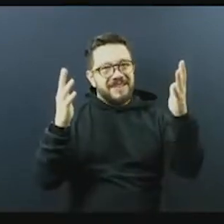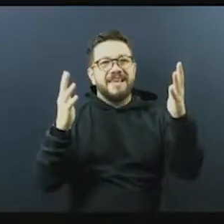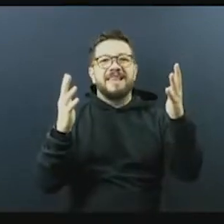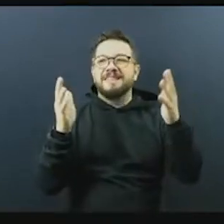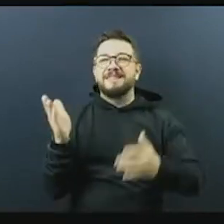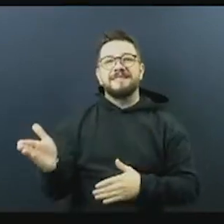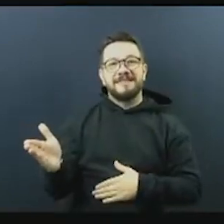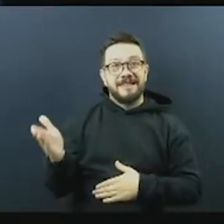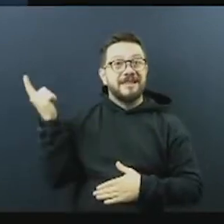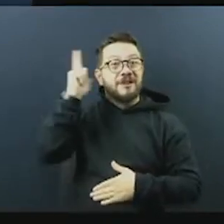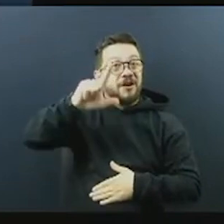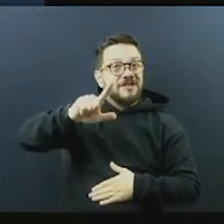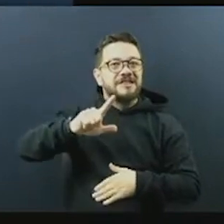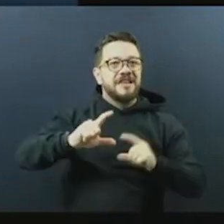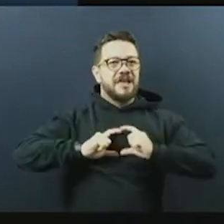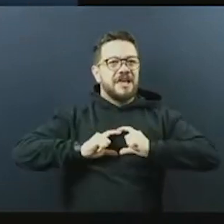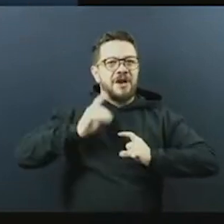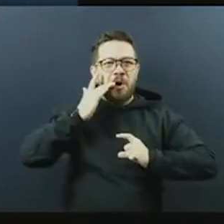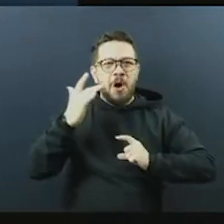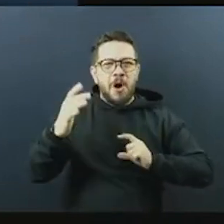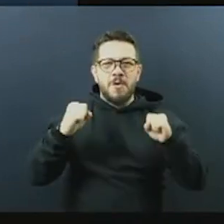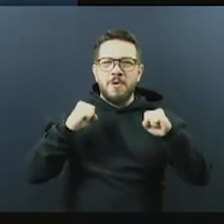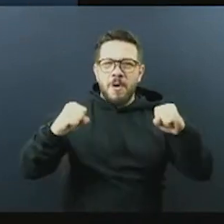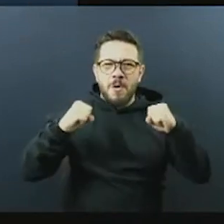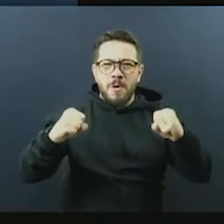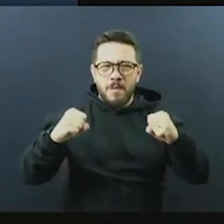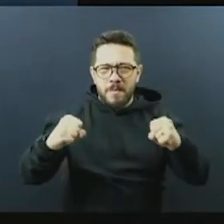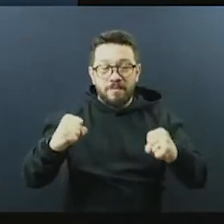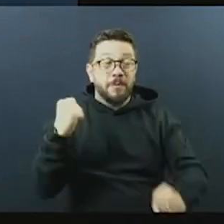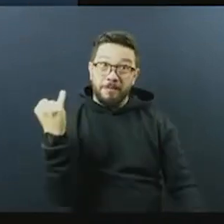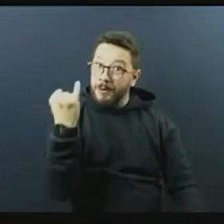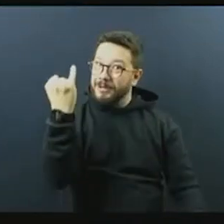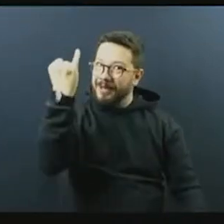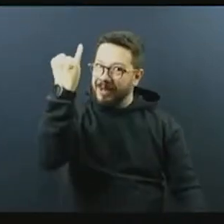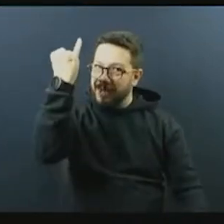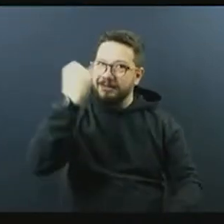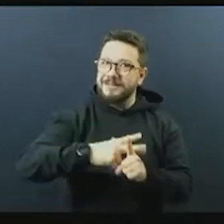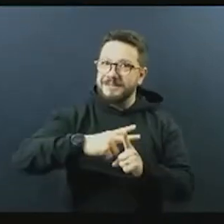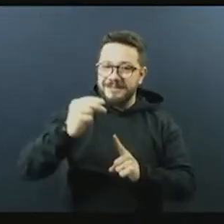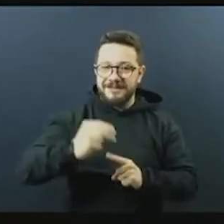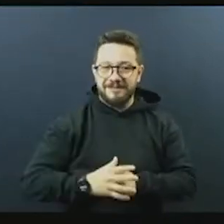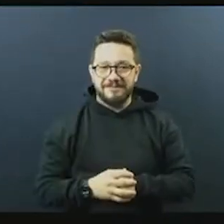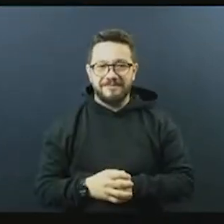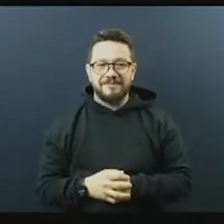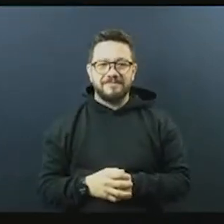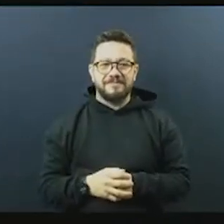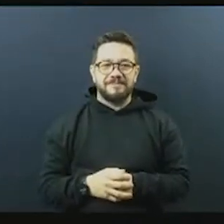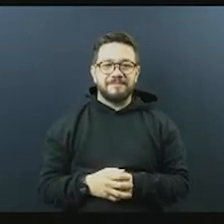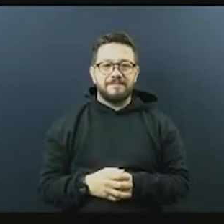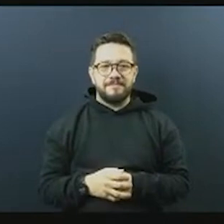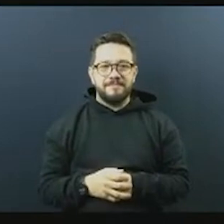para o Brasil. É muito importante. E dizer que atletas, né, feitos aqui em